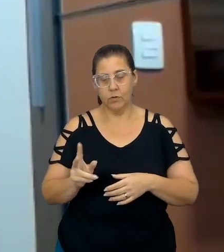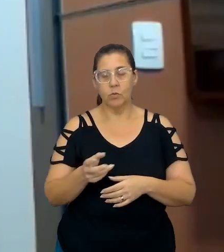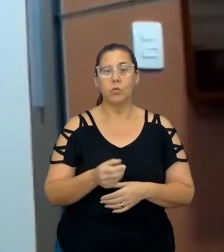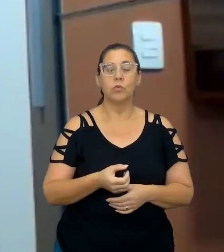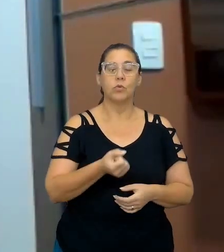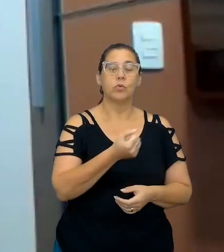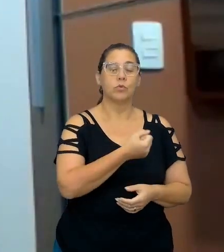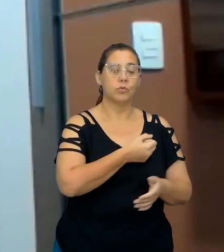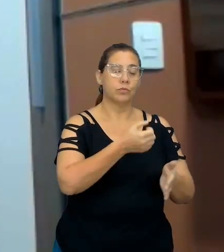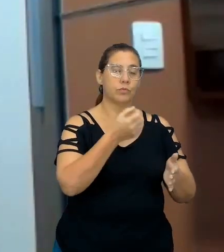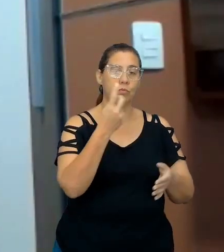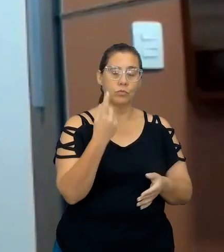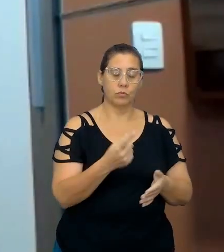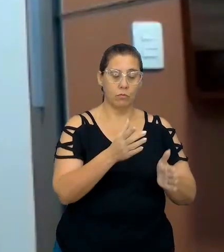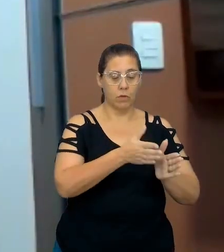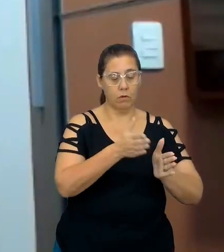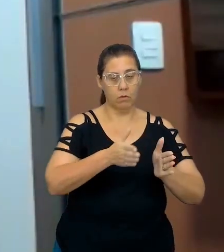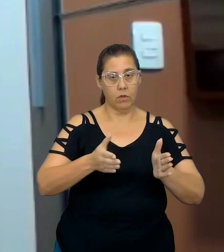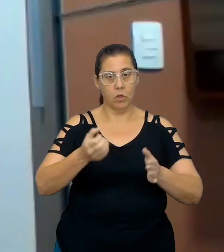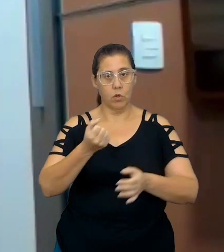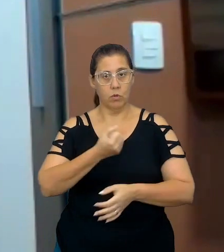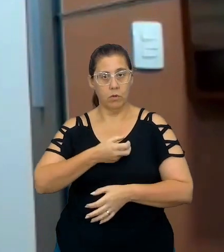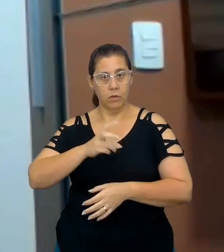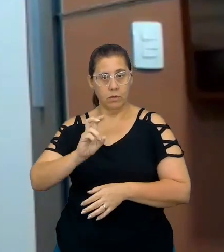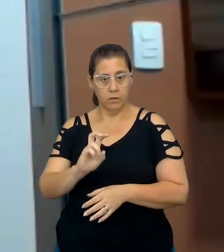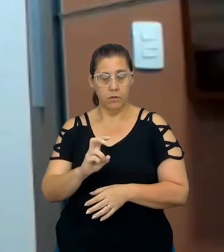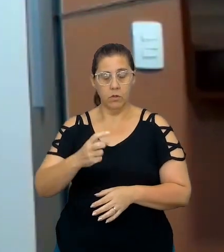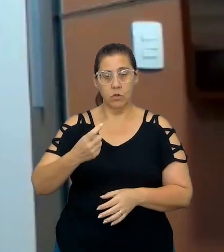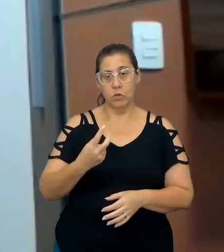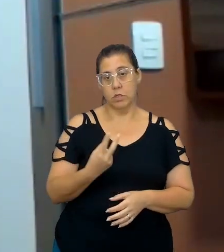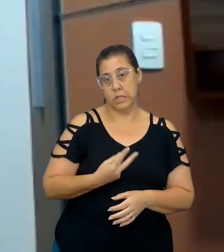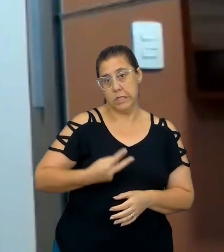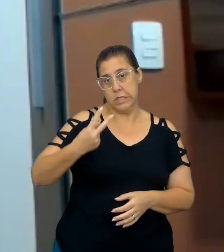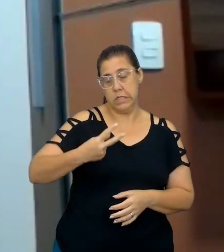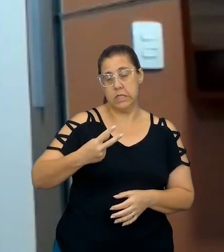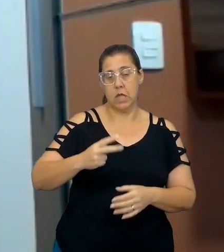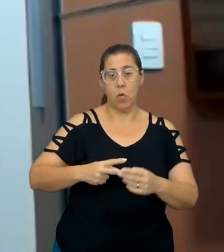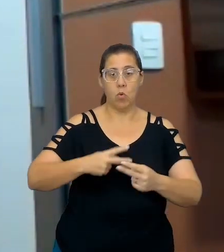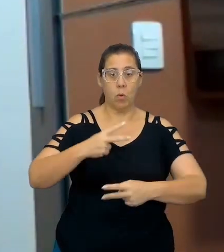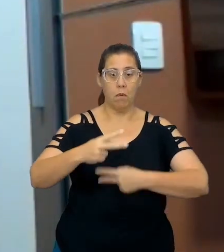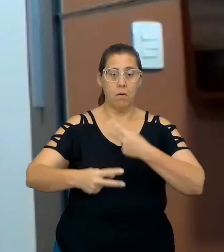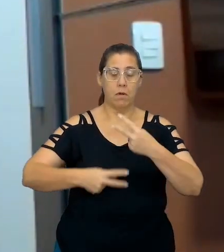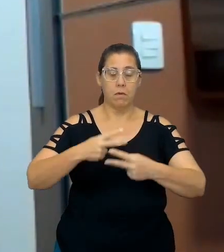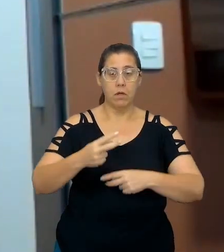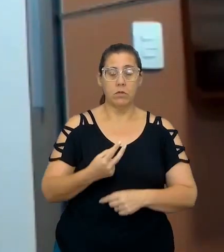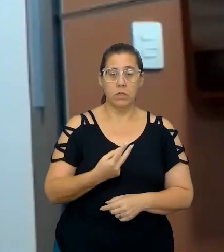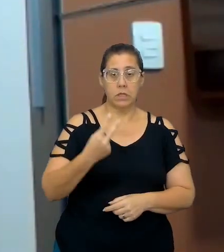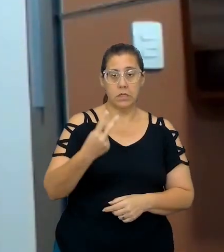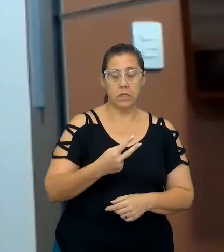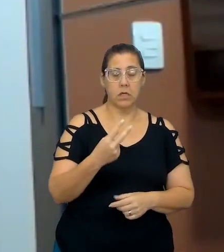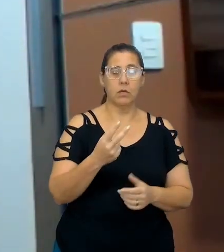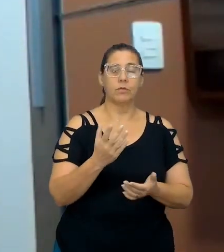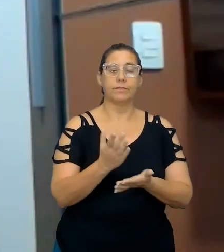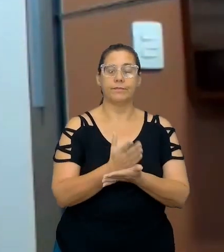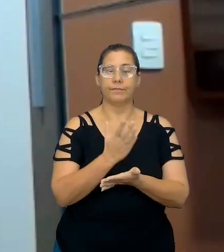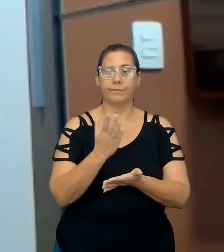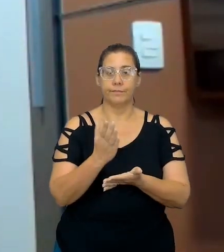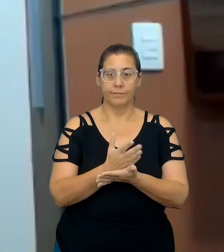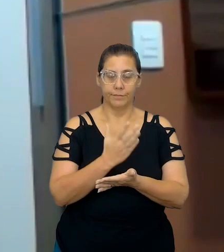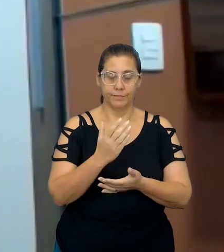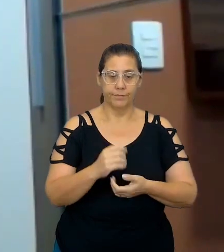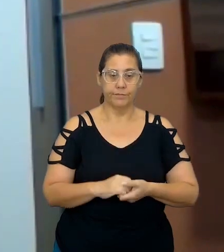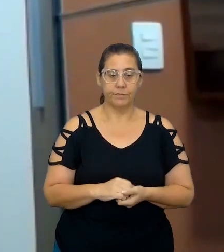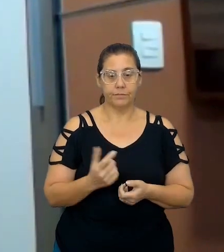volume 1, da sequência de atividades 5, do segundo bimestre, do caderno do segundo ano, da segunda série do ensino médio.